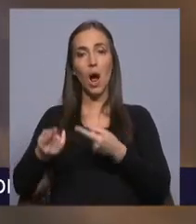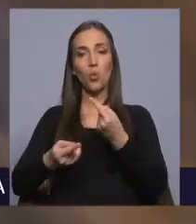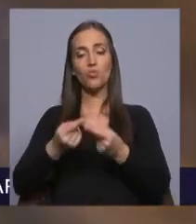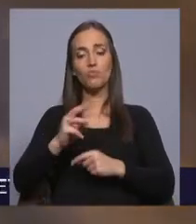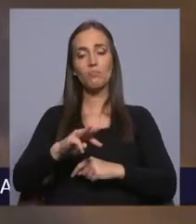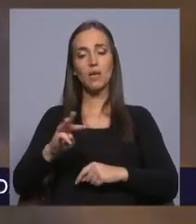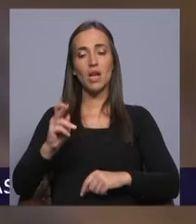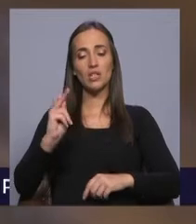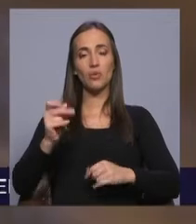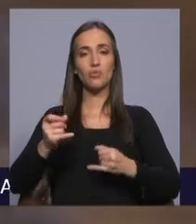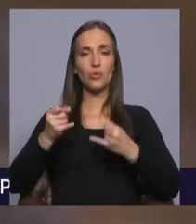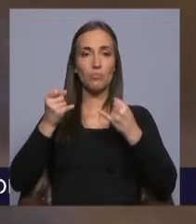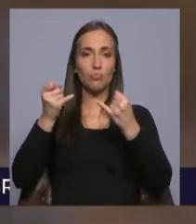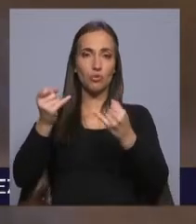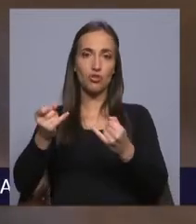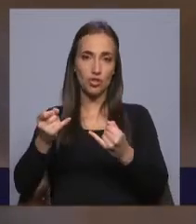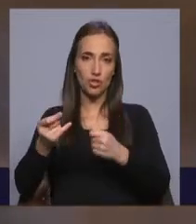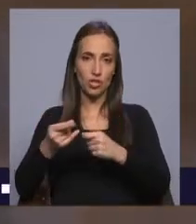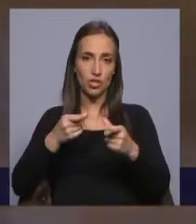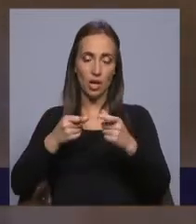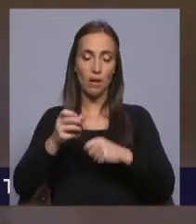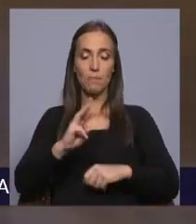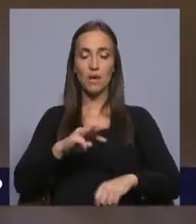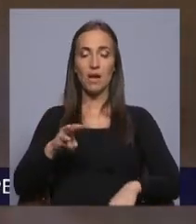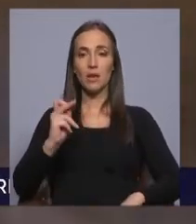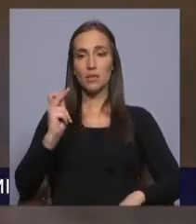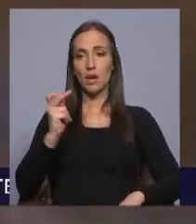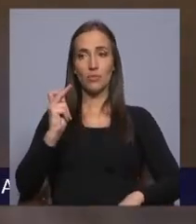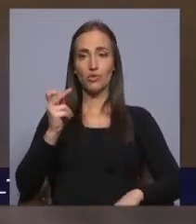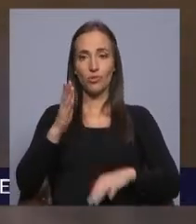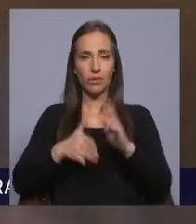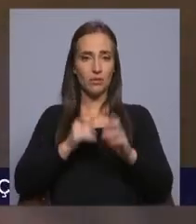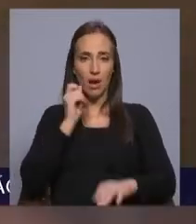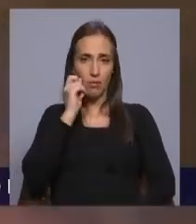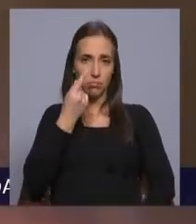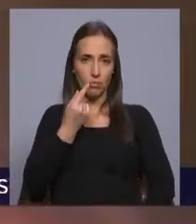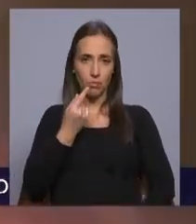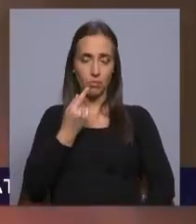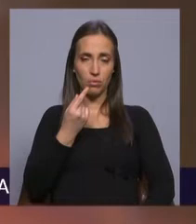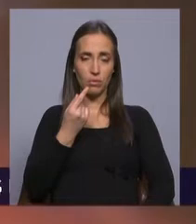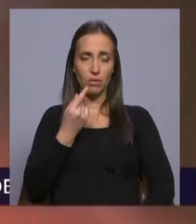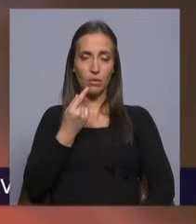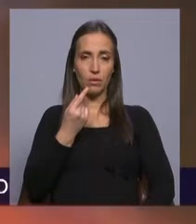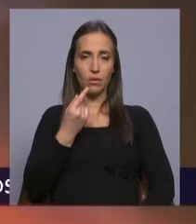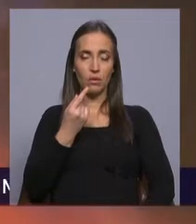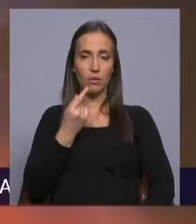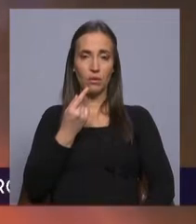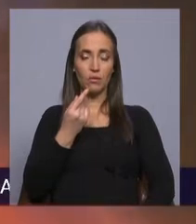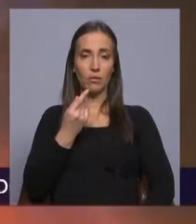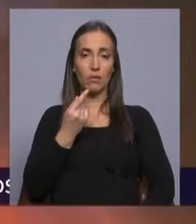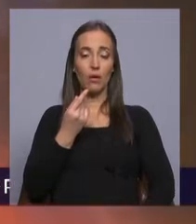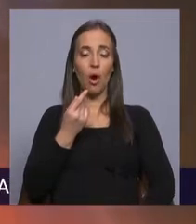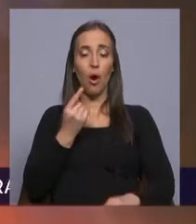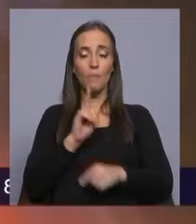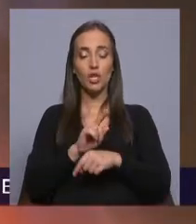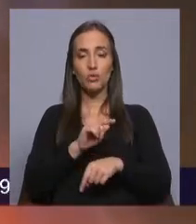anos depois da própria estrela. Milhares de anos é um piscar de olhos, autenticamente. Ou seja, há um nascimento quase ao mesmo